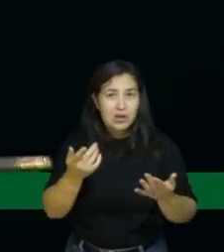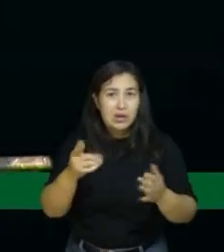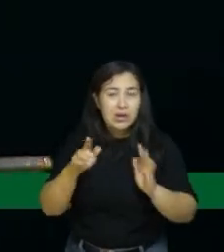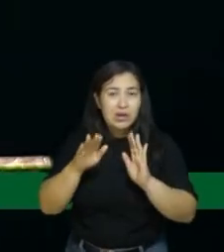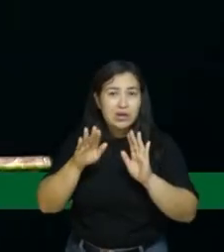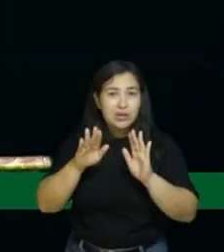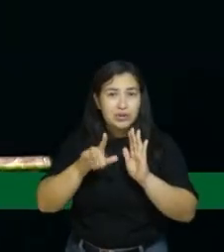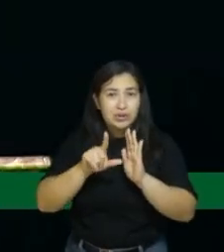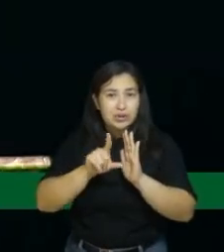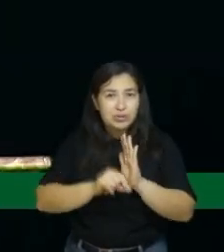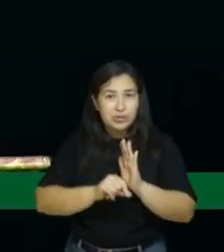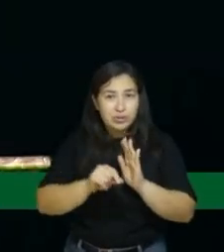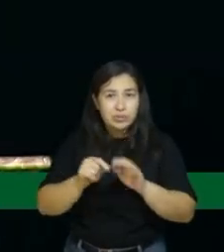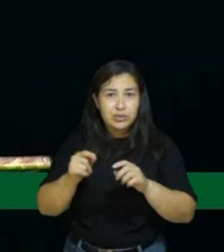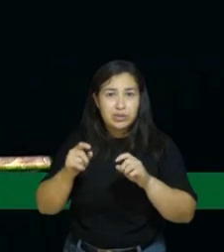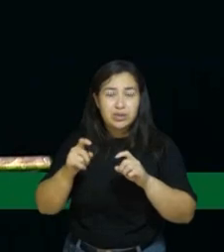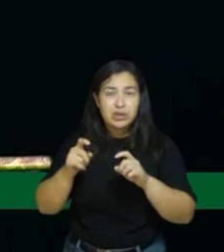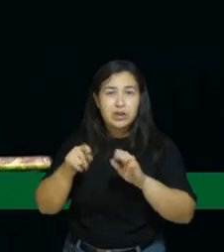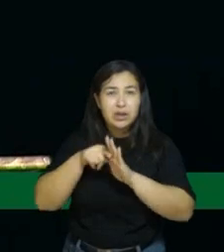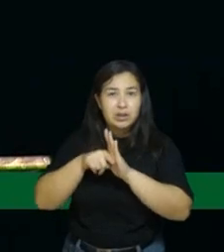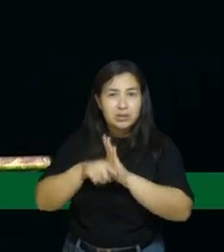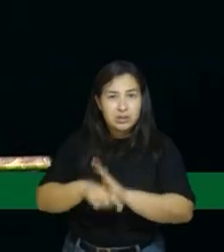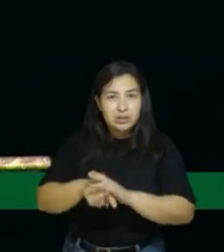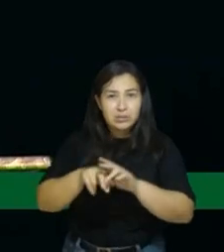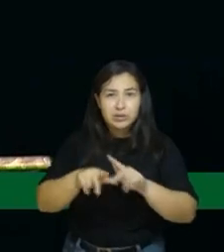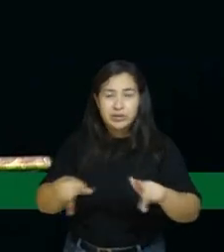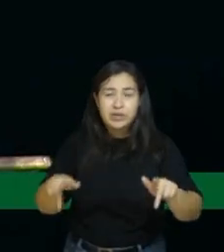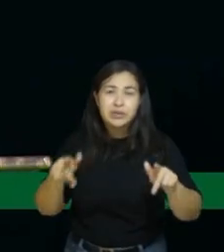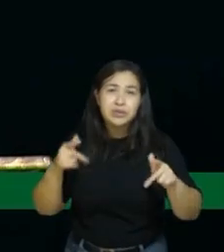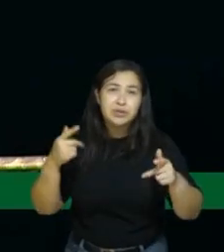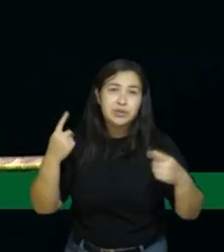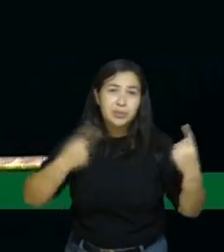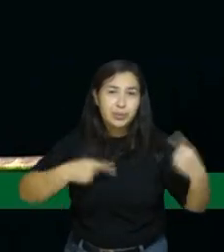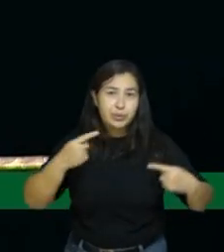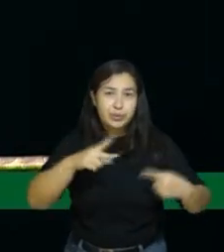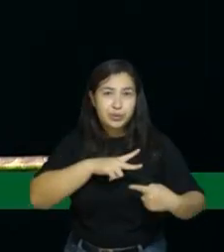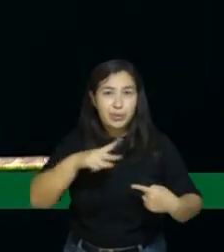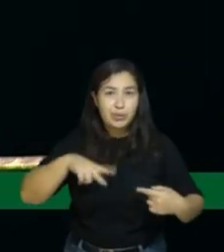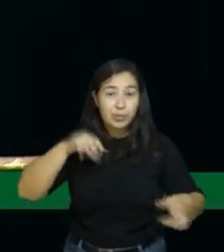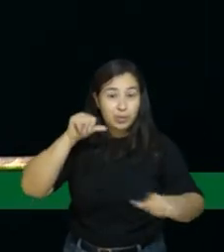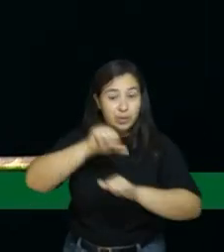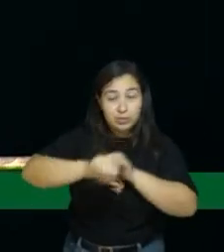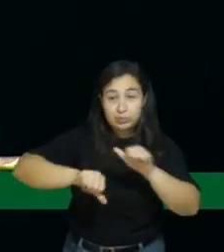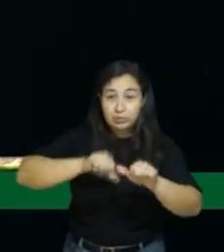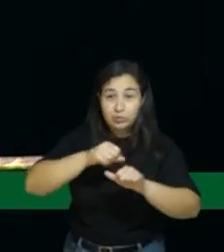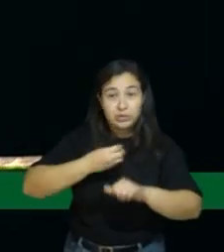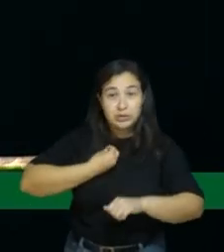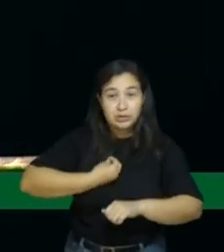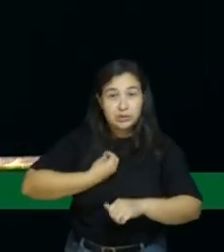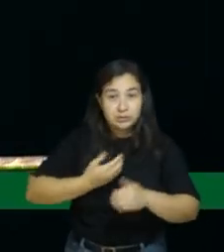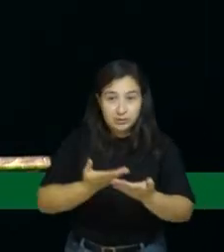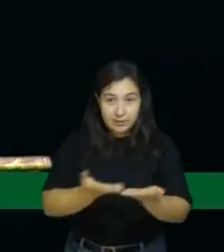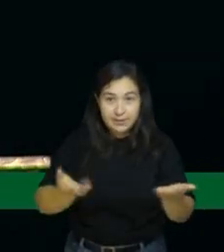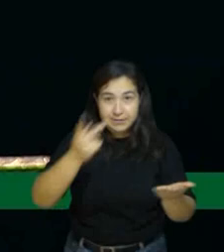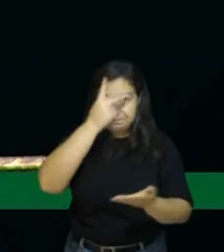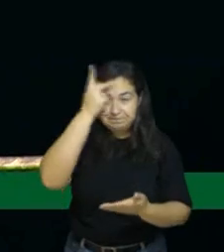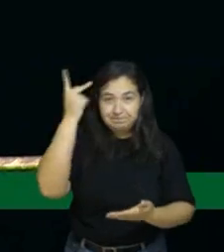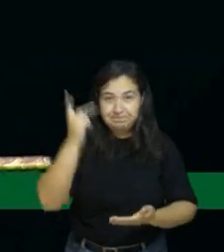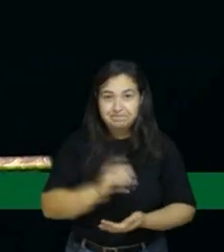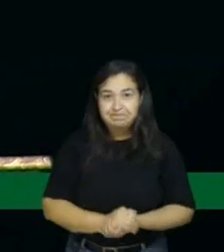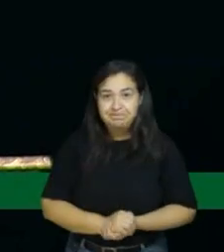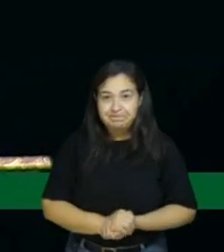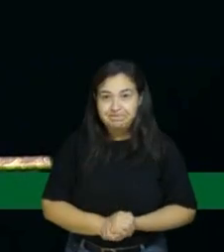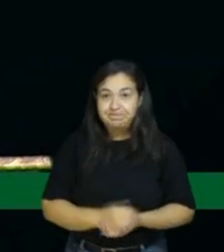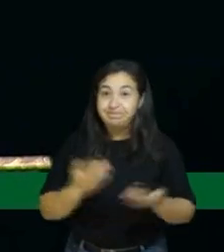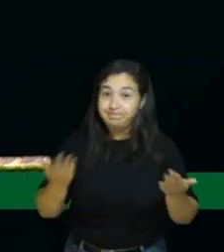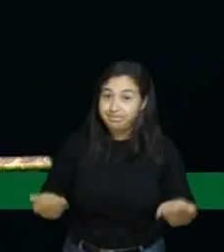médicos menos exames Então são várias políticas públicas que a gente transforma a vida da pessoa com deficiência e eu quero aqui também